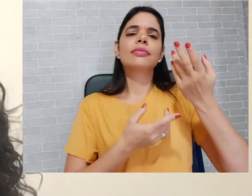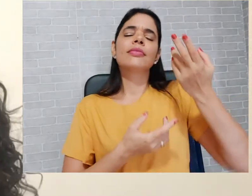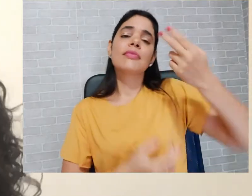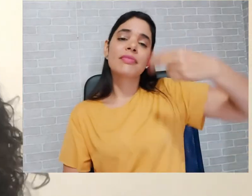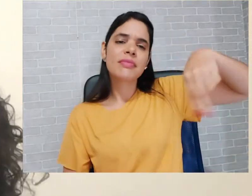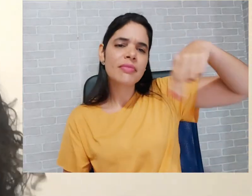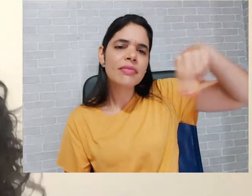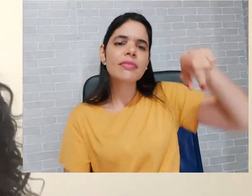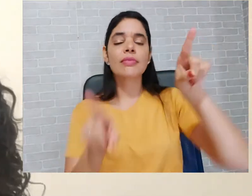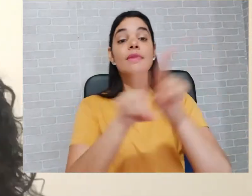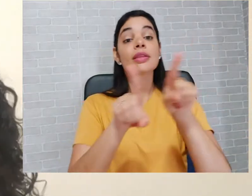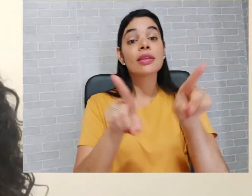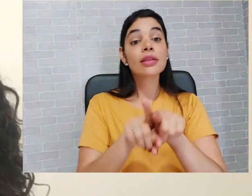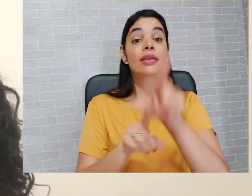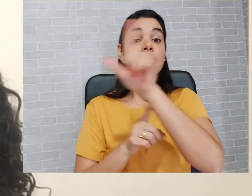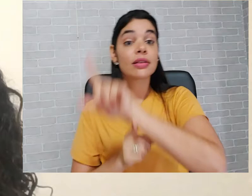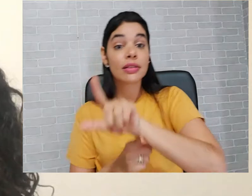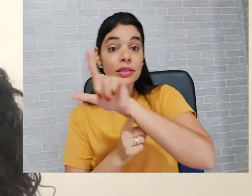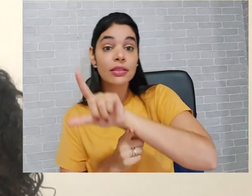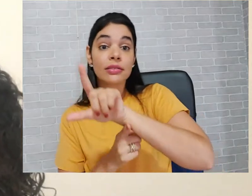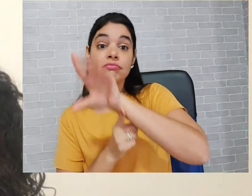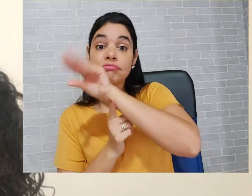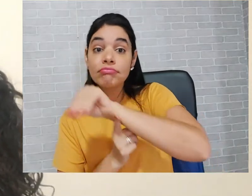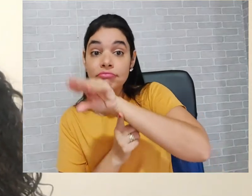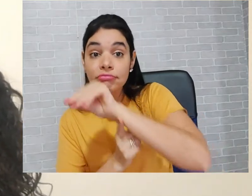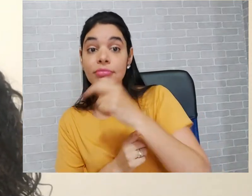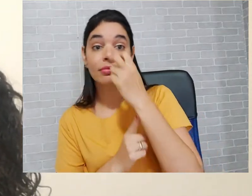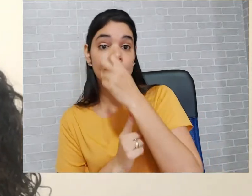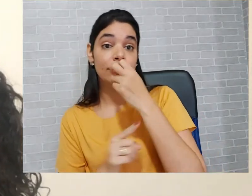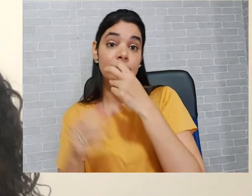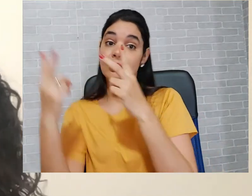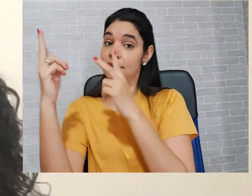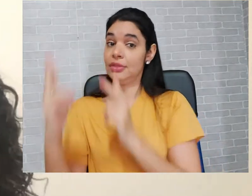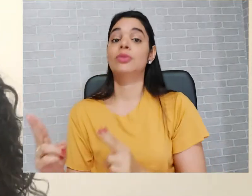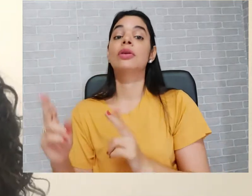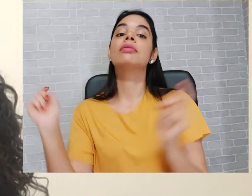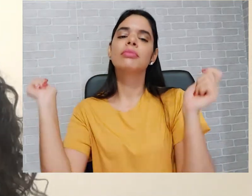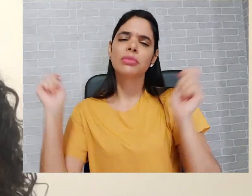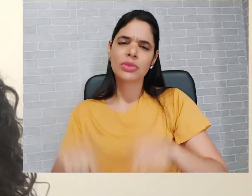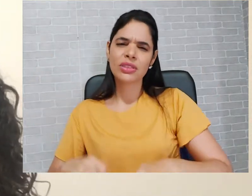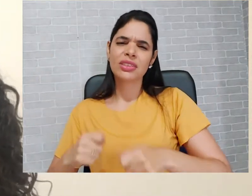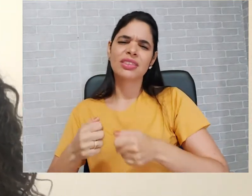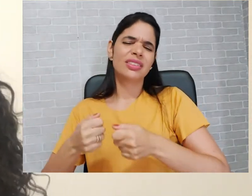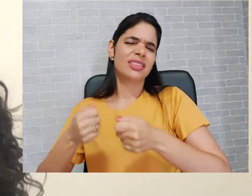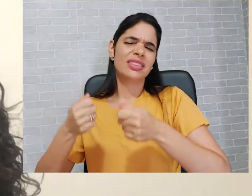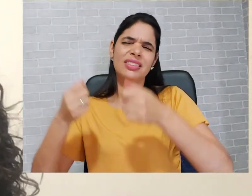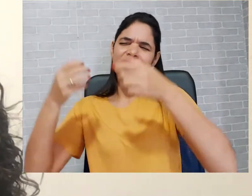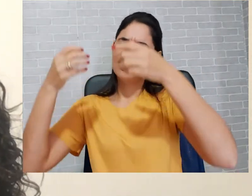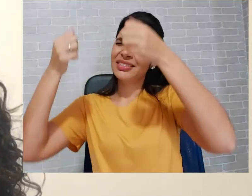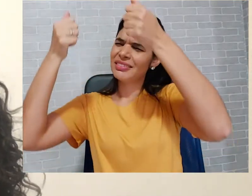novelas, ensaios, na literatura oral não é diferente. Nós poderíamos aqui falar de muitas